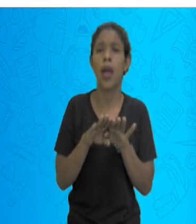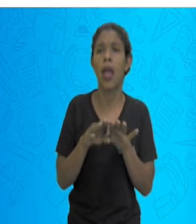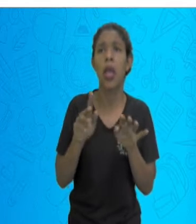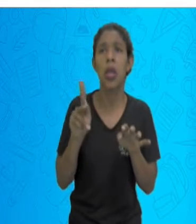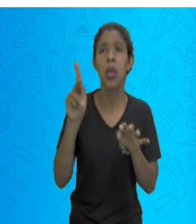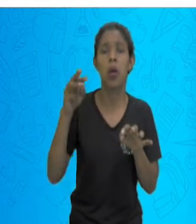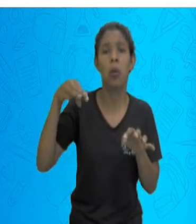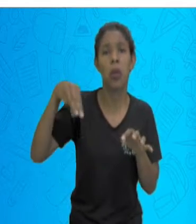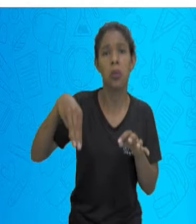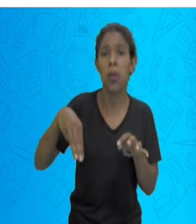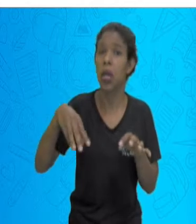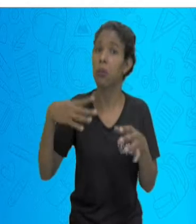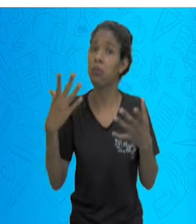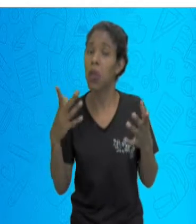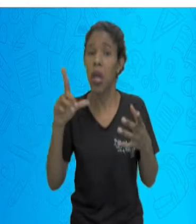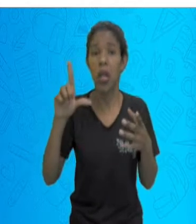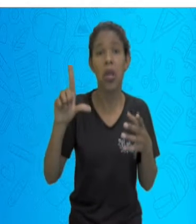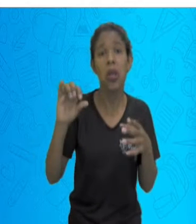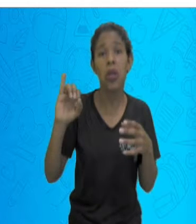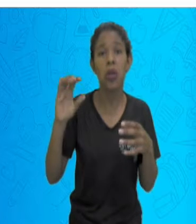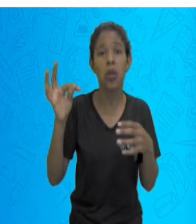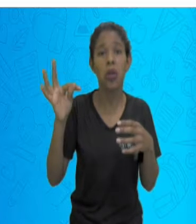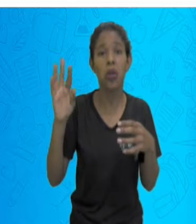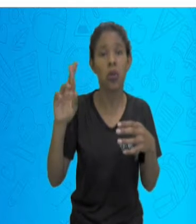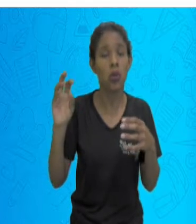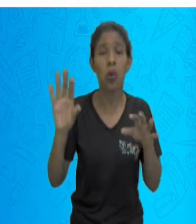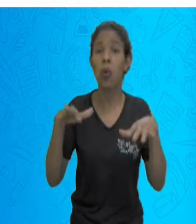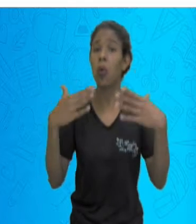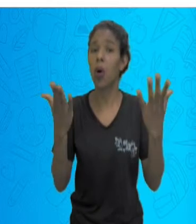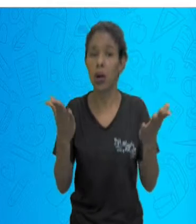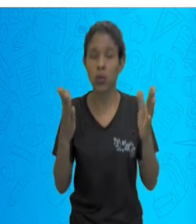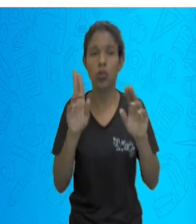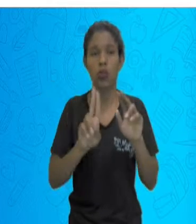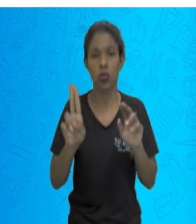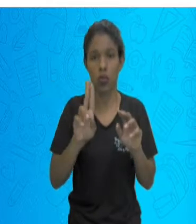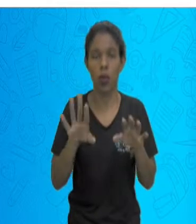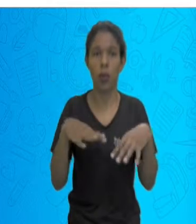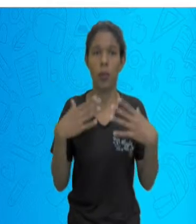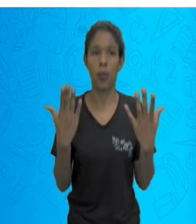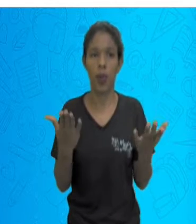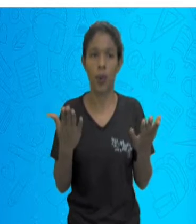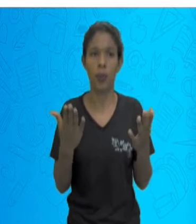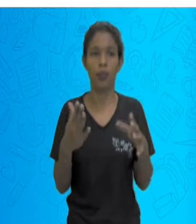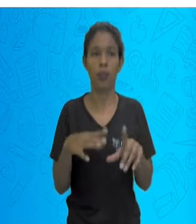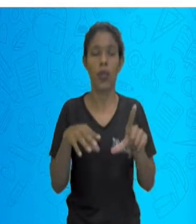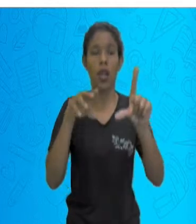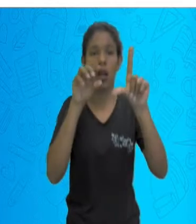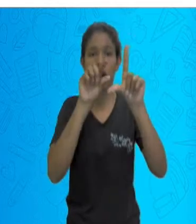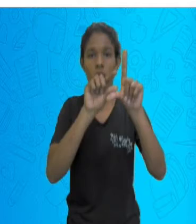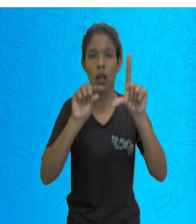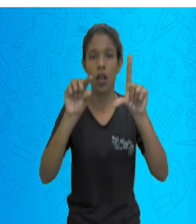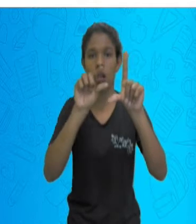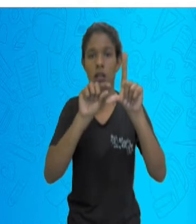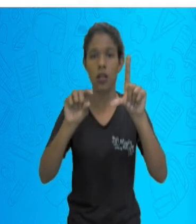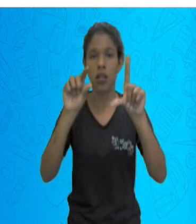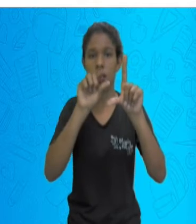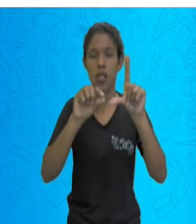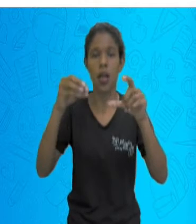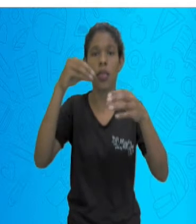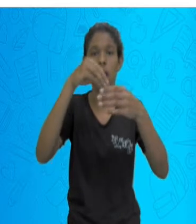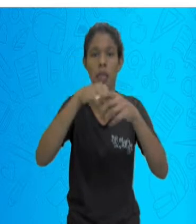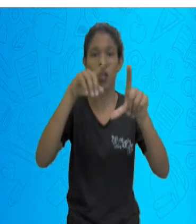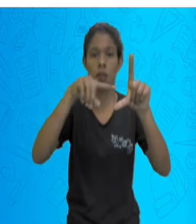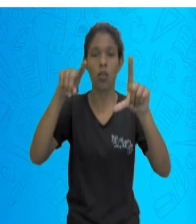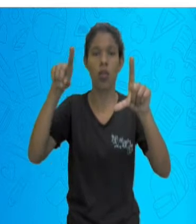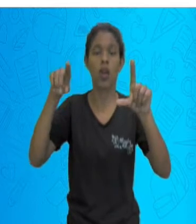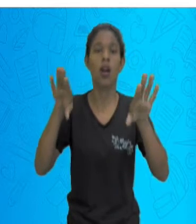essas informações ou alguma transformação para ela. A legenda é usada